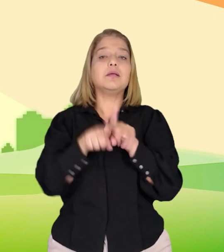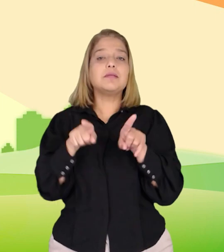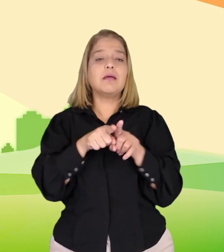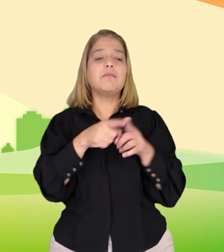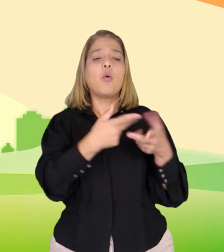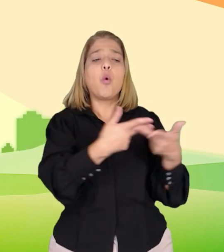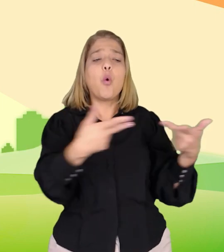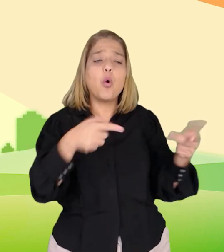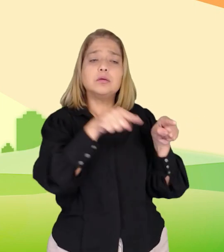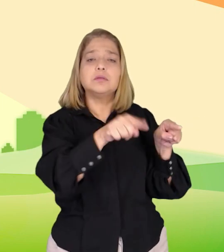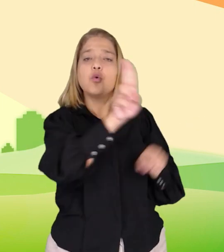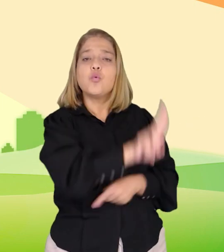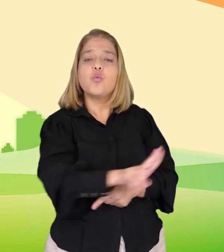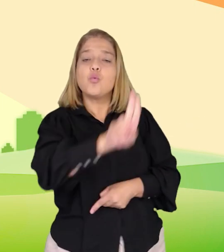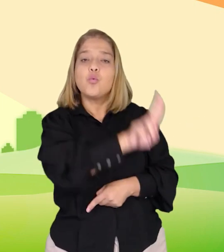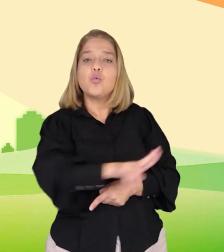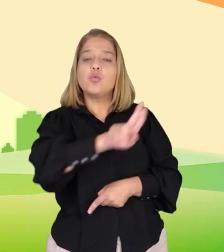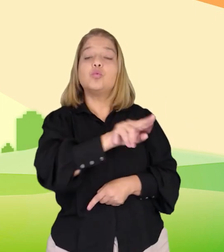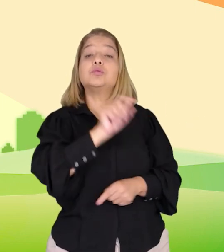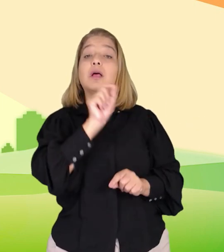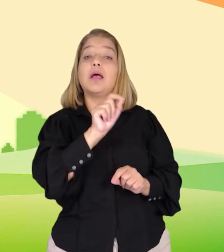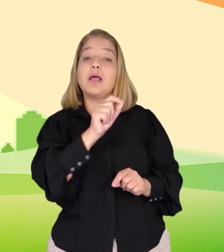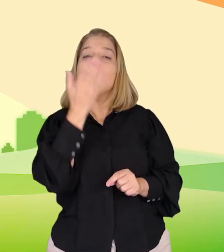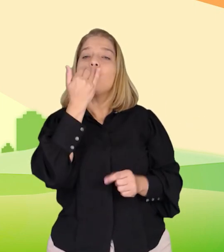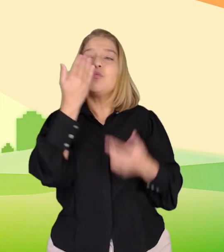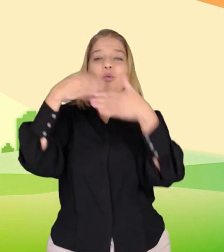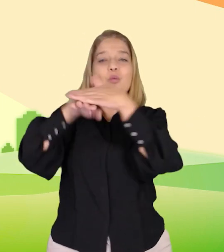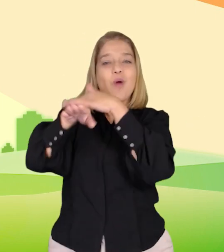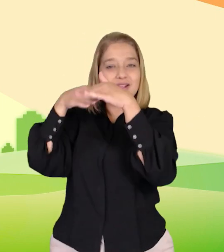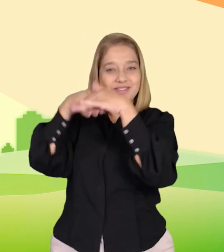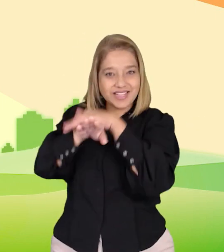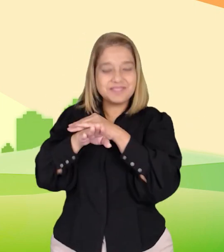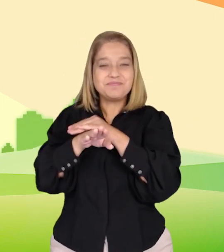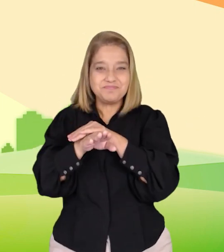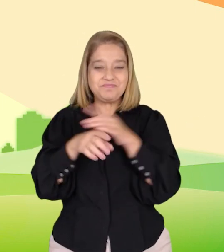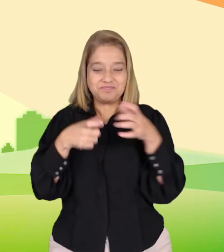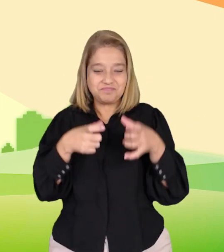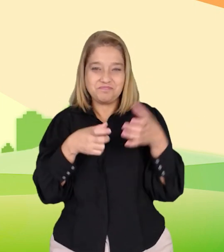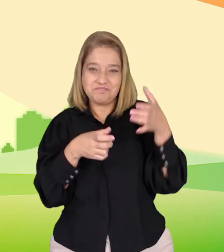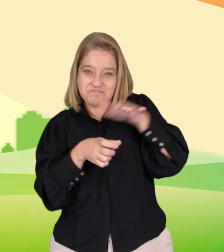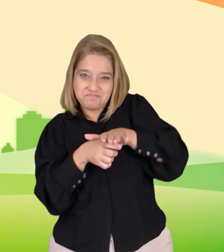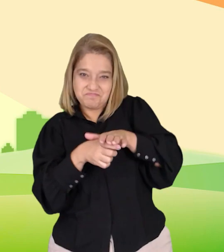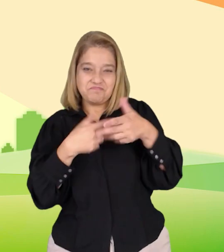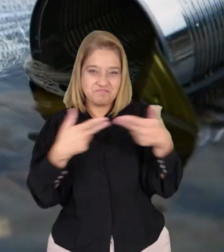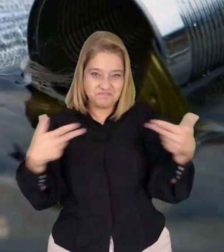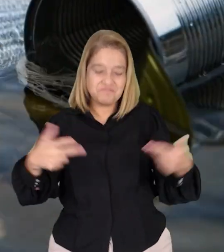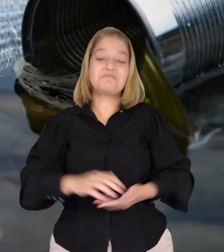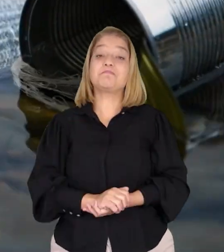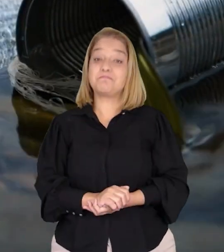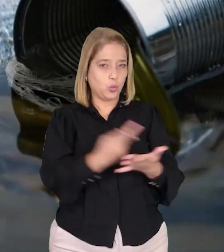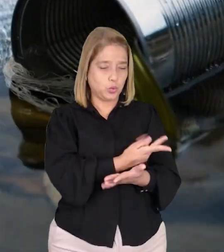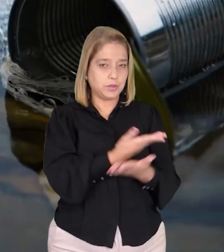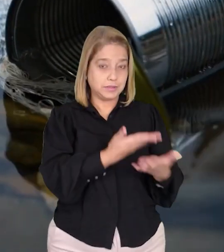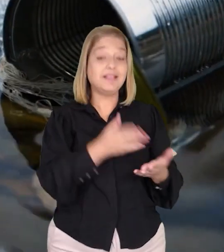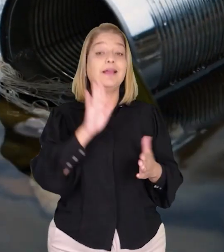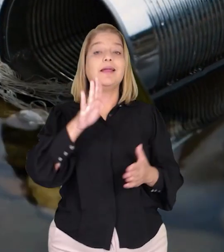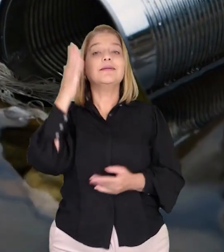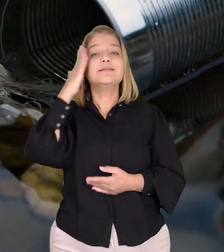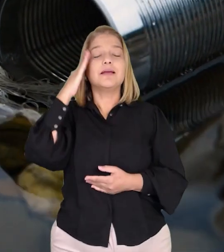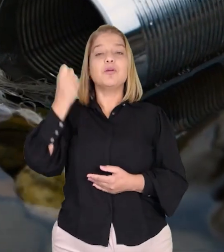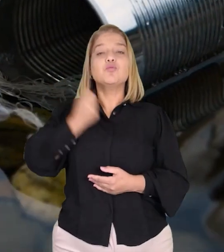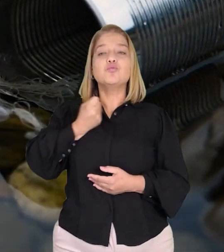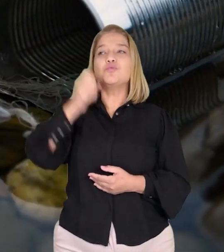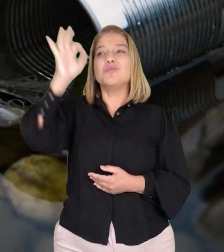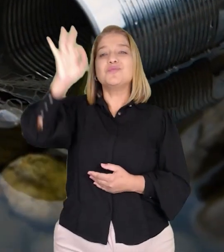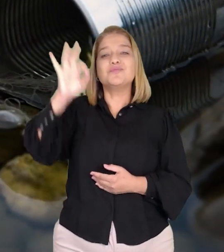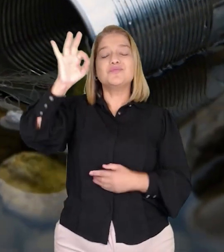sacolas, balões e até recipientes que a gente usa para acondicionar alimentos. Apesar